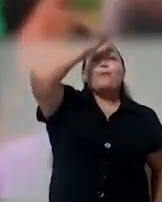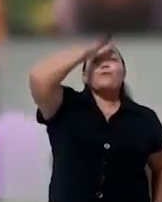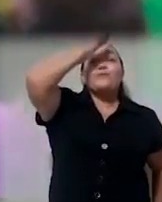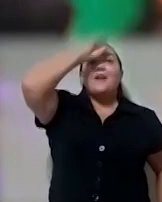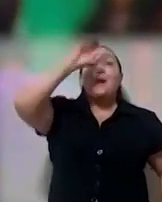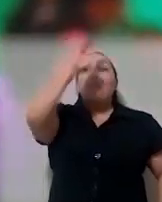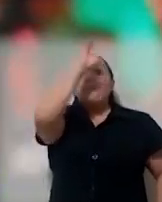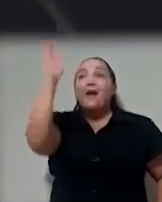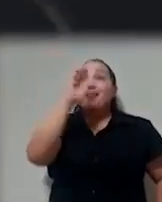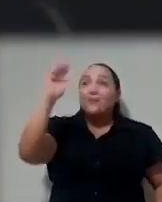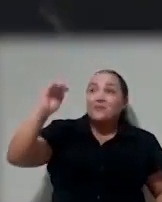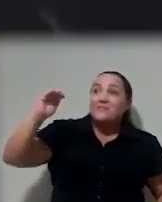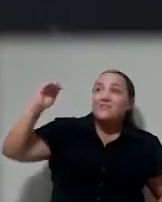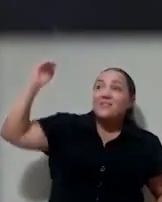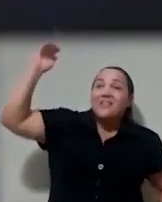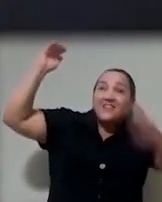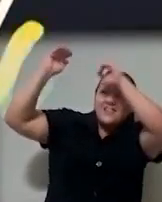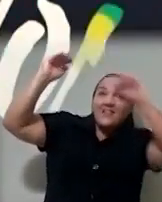Brasil acima de tudo!